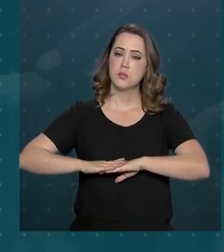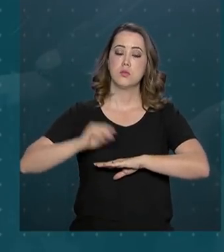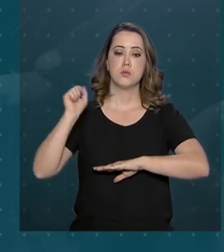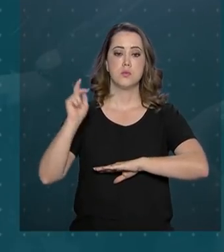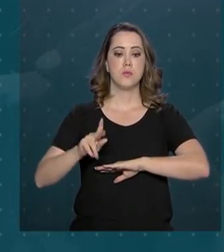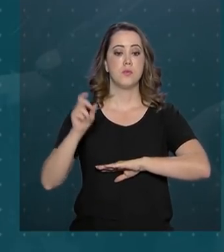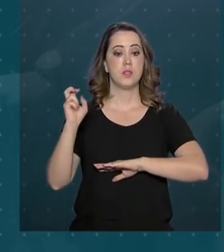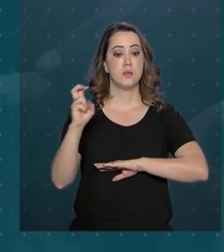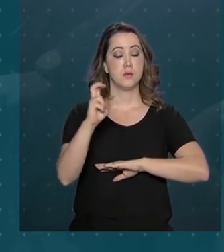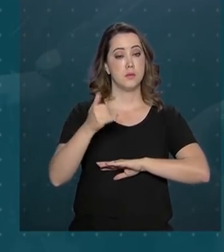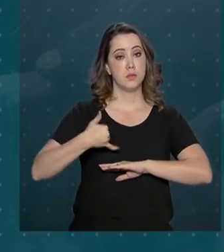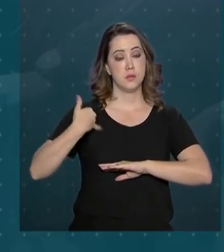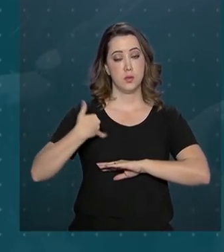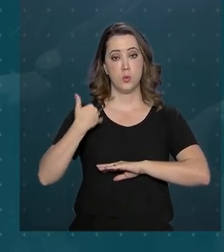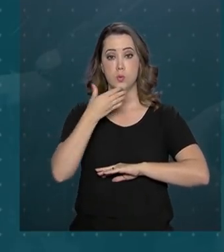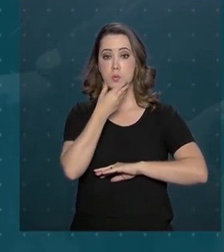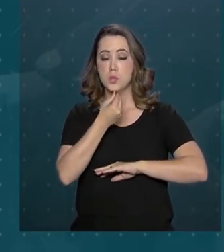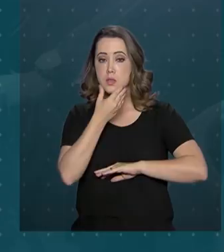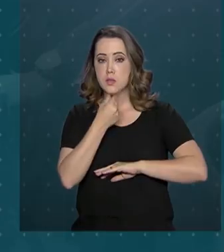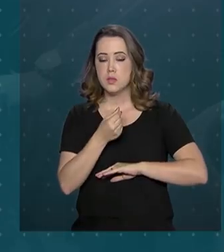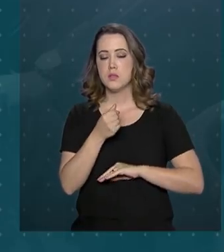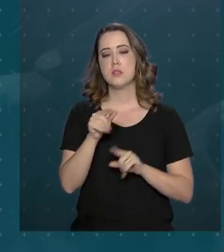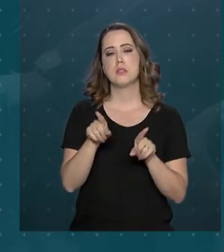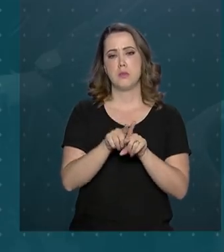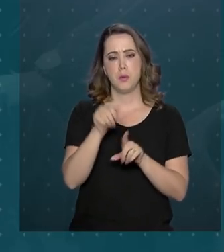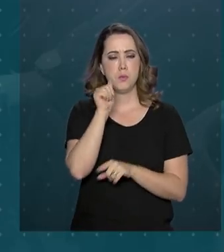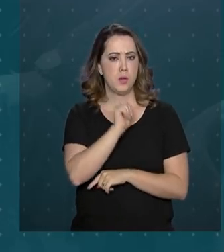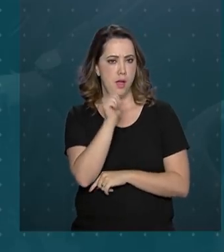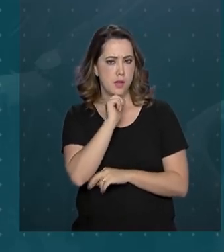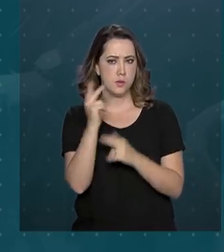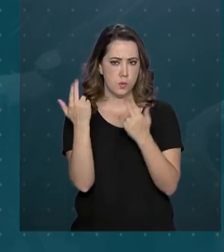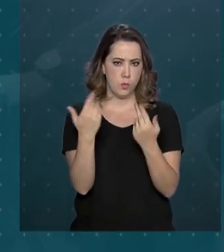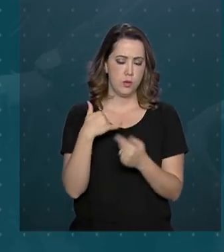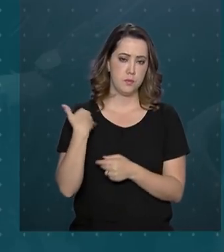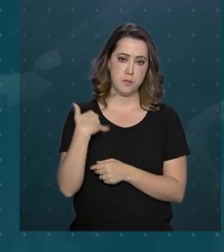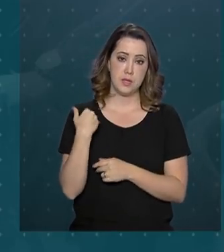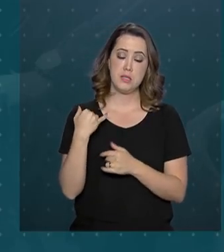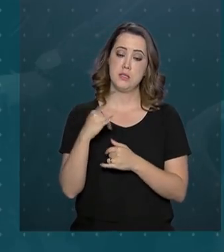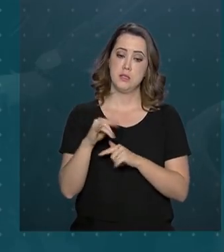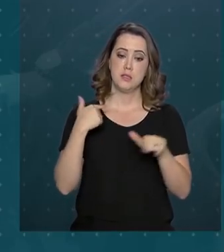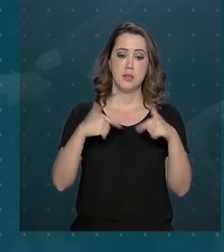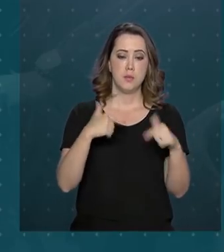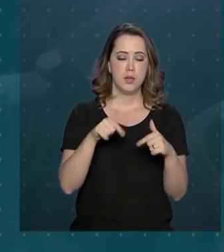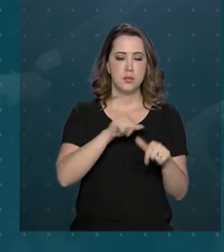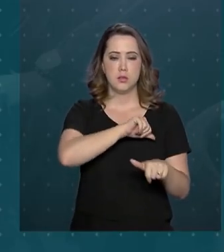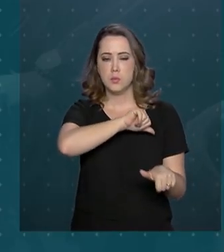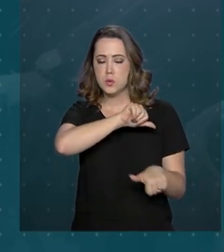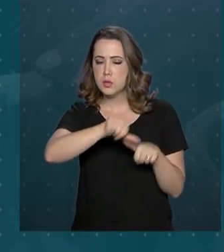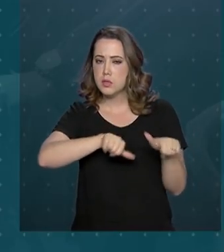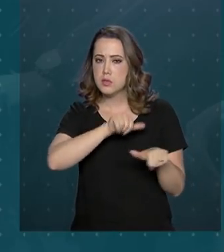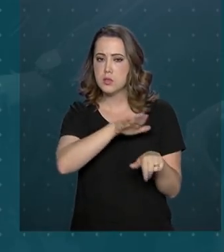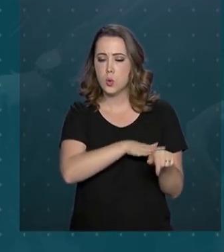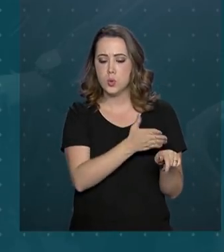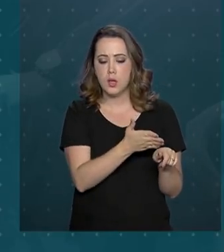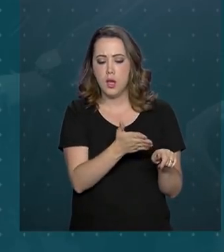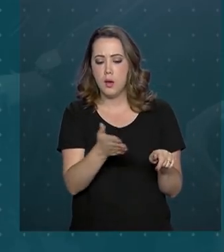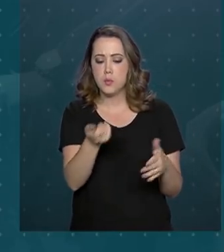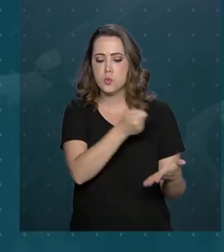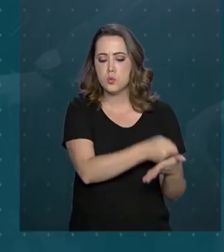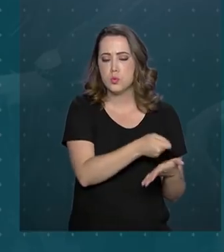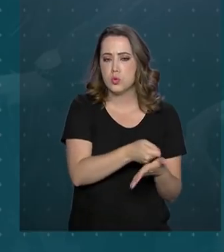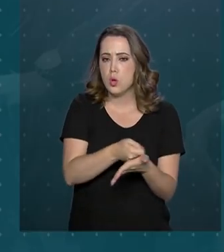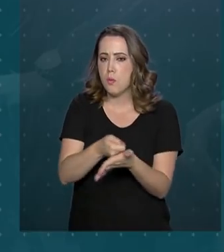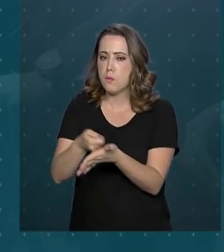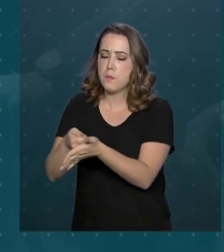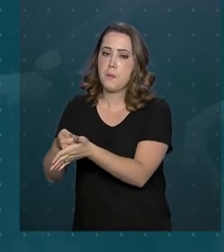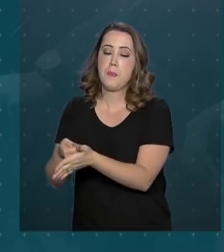de 55 anos para homens e mulheres. Quem está na ativa terá transição com o tempo de contribuição para